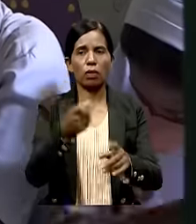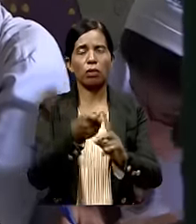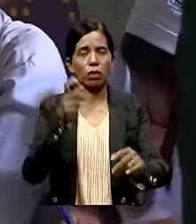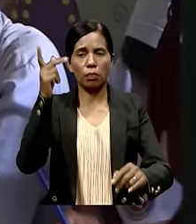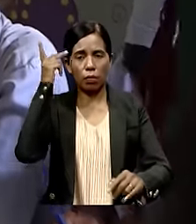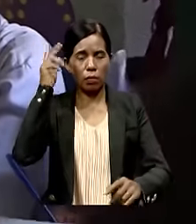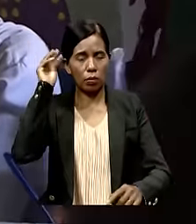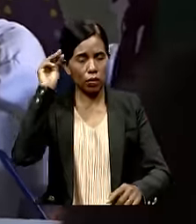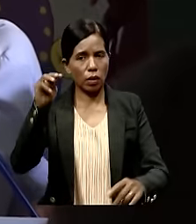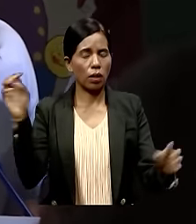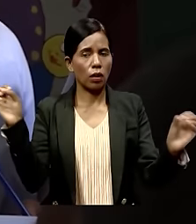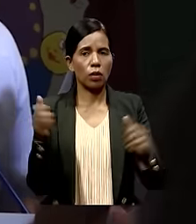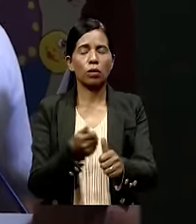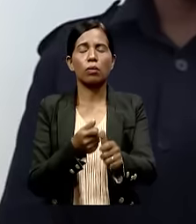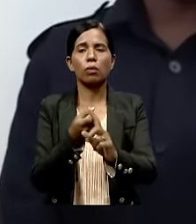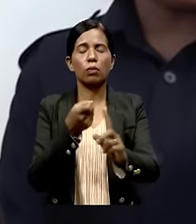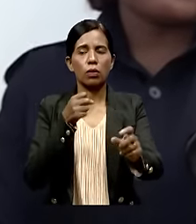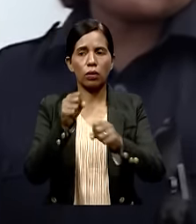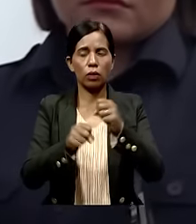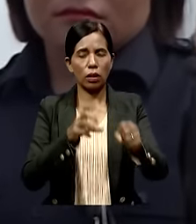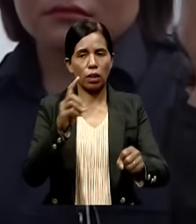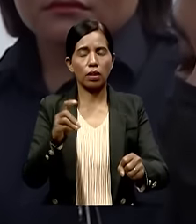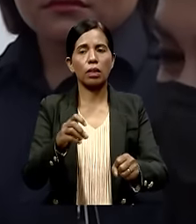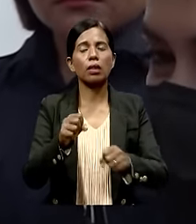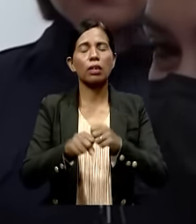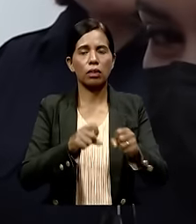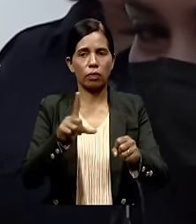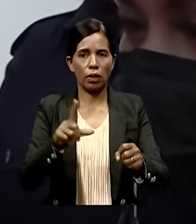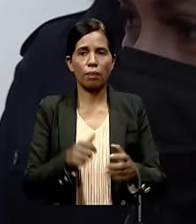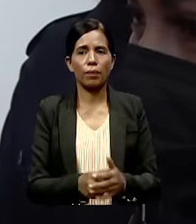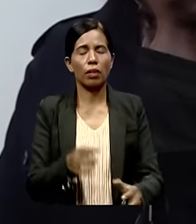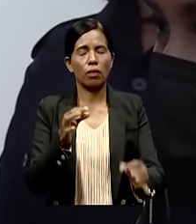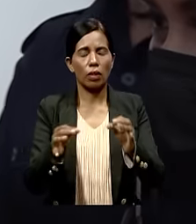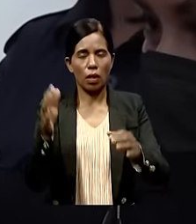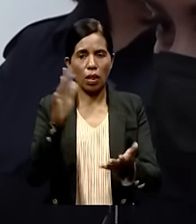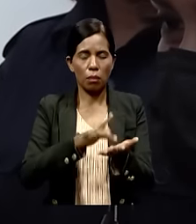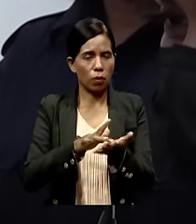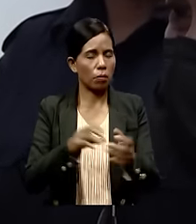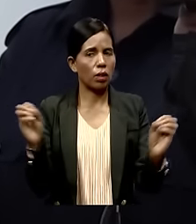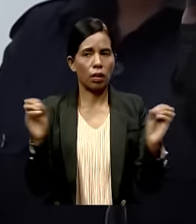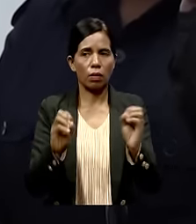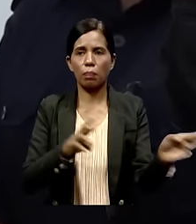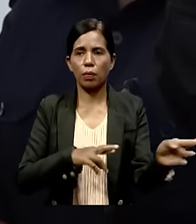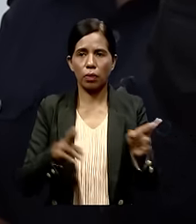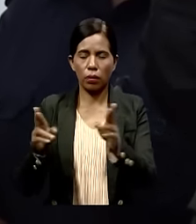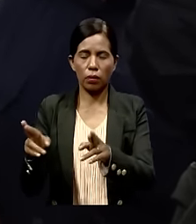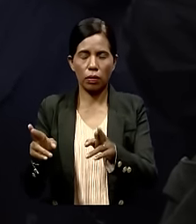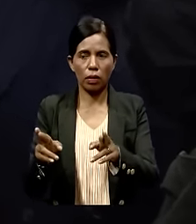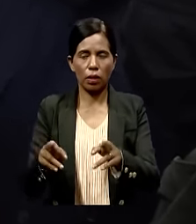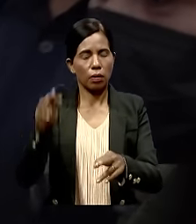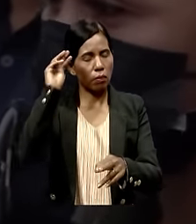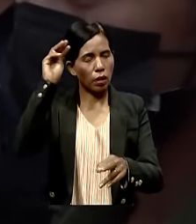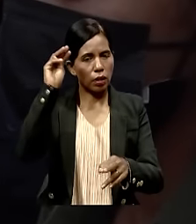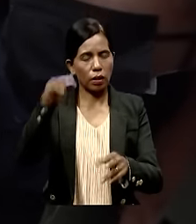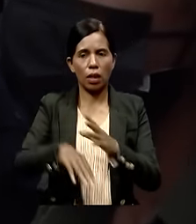primeiro ministro da Sociedade Civil. Ministra, se carga em Moruca, nem a clara resolve, pronto que a ministra resigna. Como